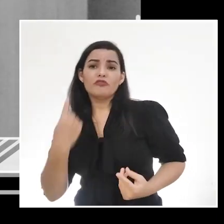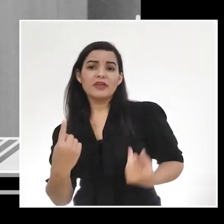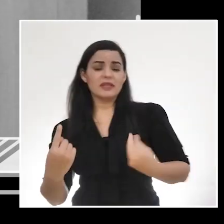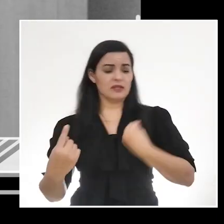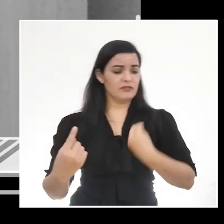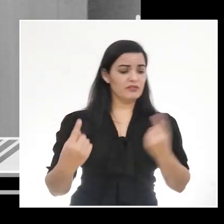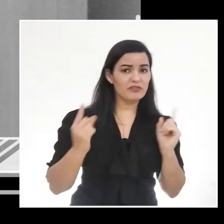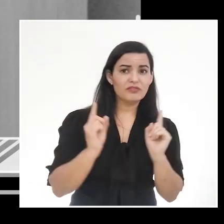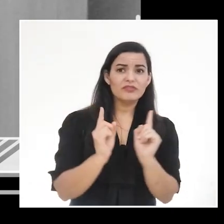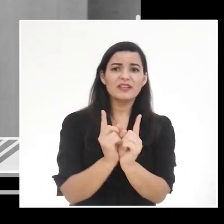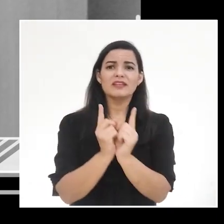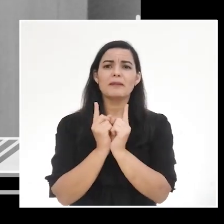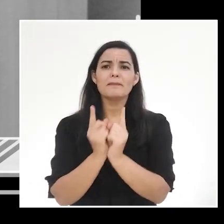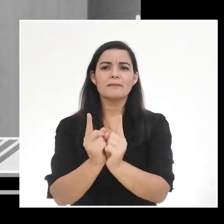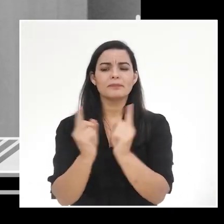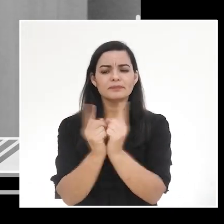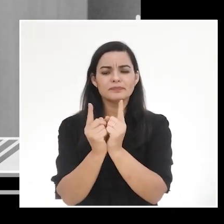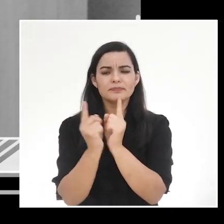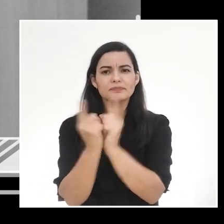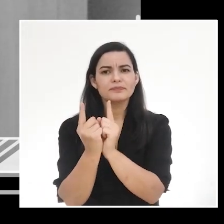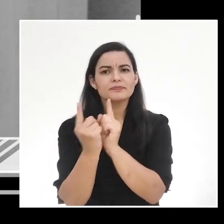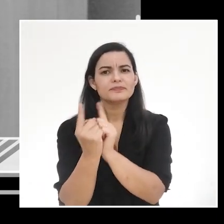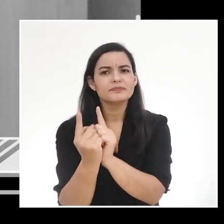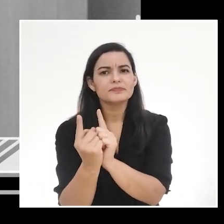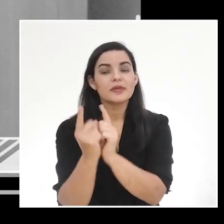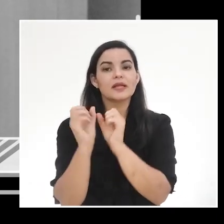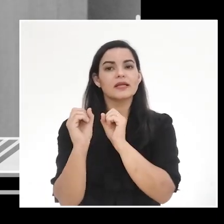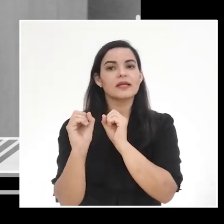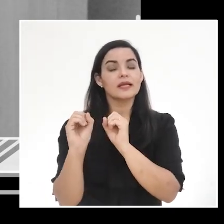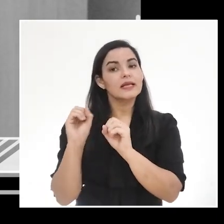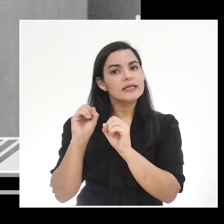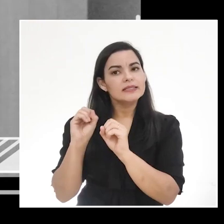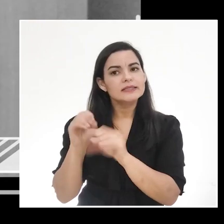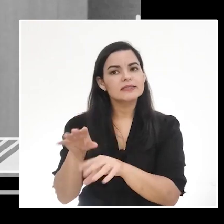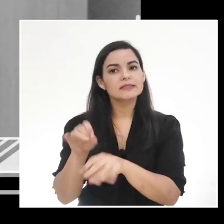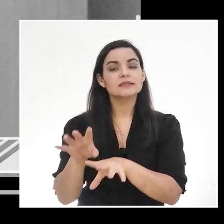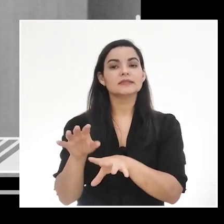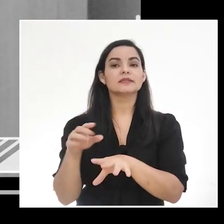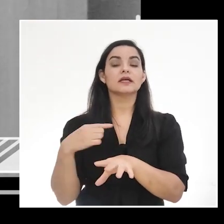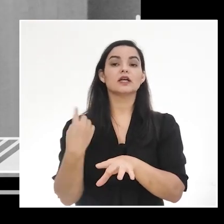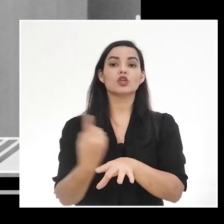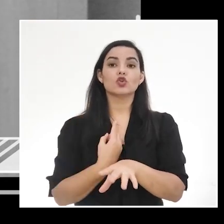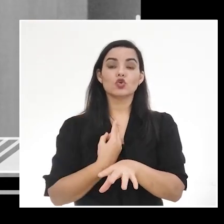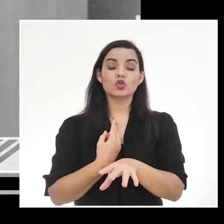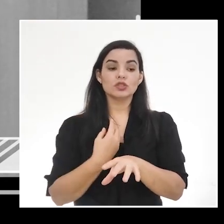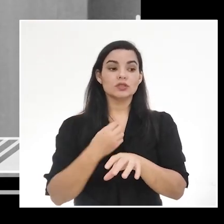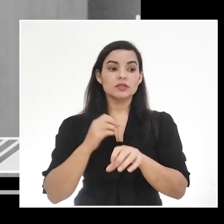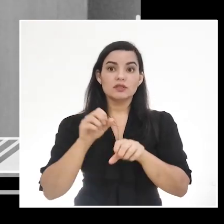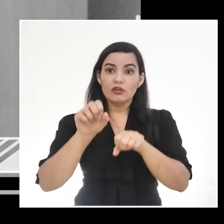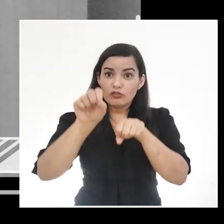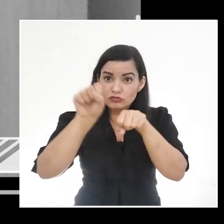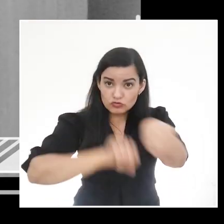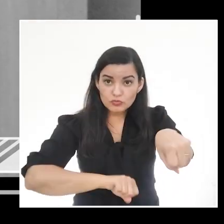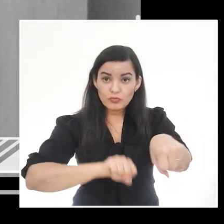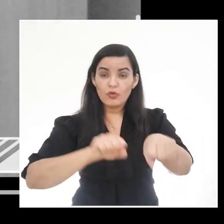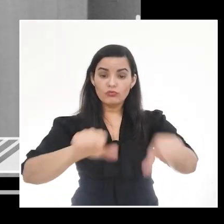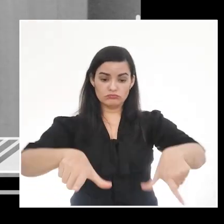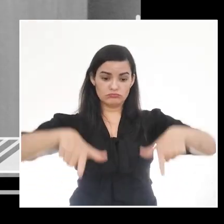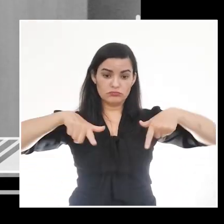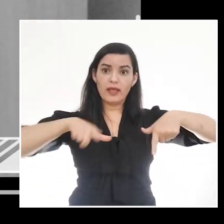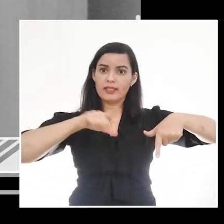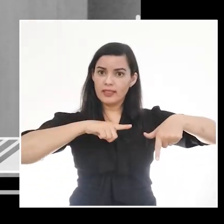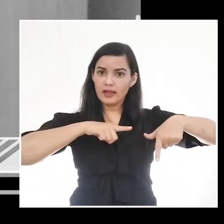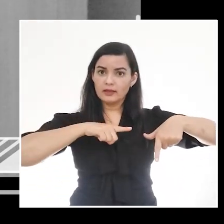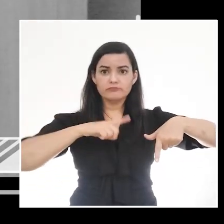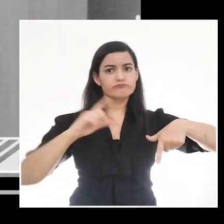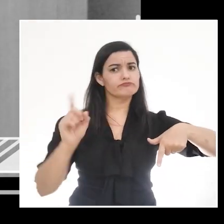isso para o outro, discipular. E esse negócio do vida na vida é mais do que fazer estudo. né? Porque a gente não forma, a gente forma em discipulado,